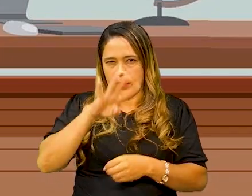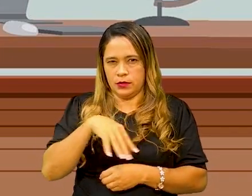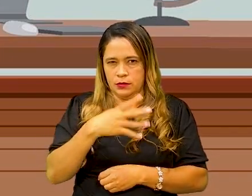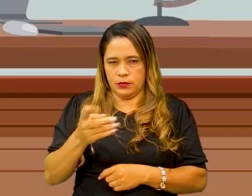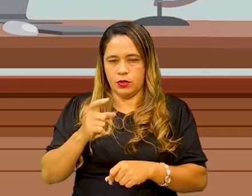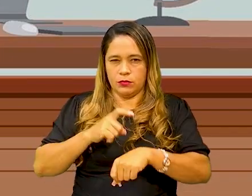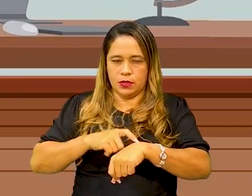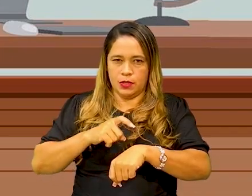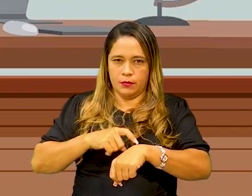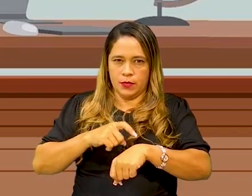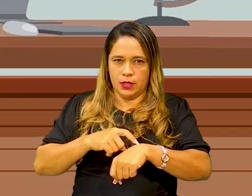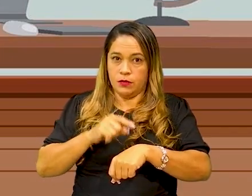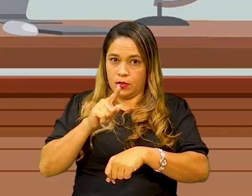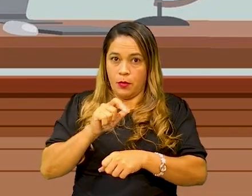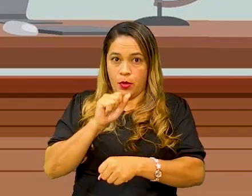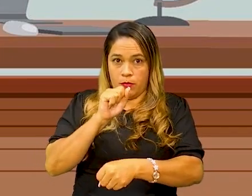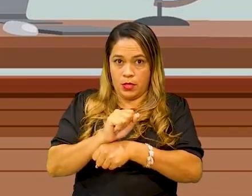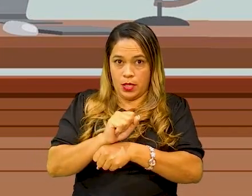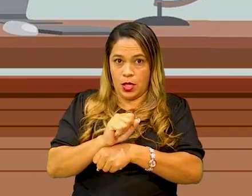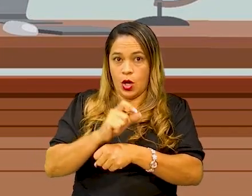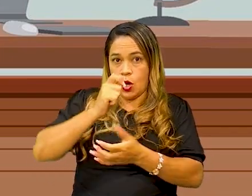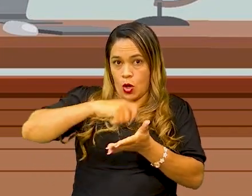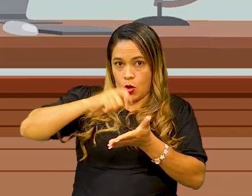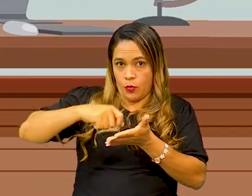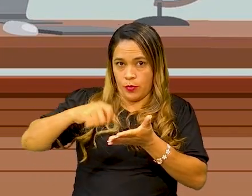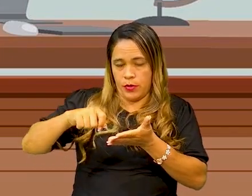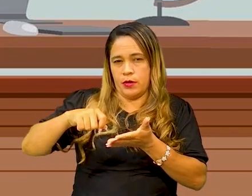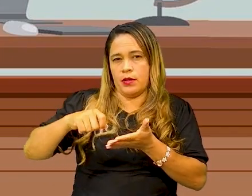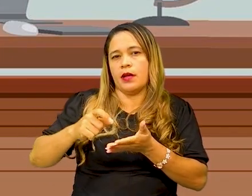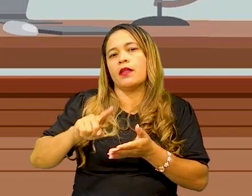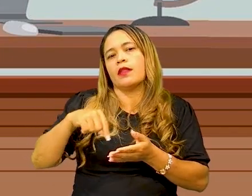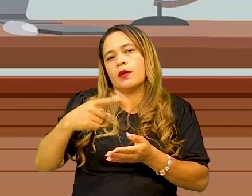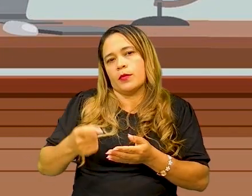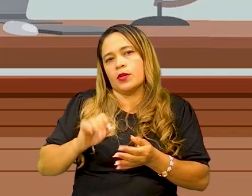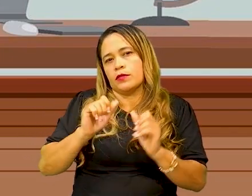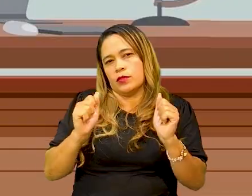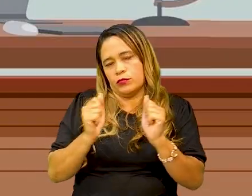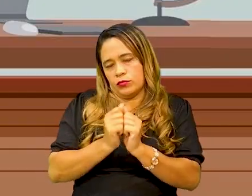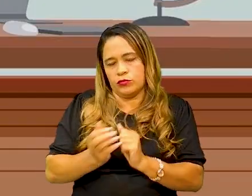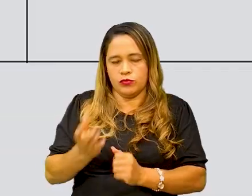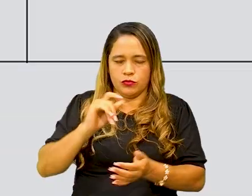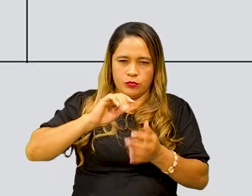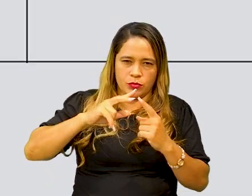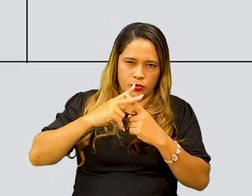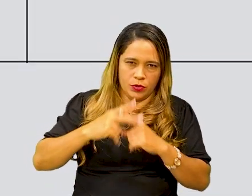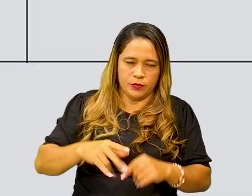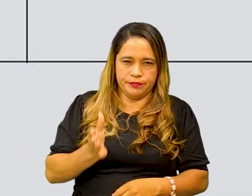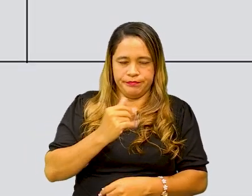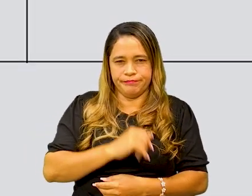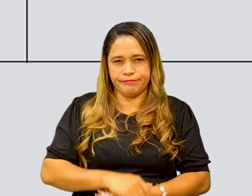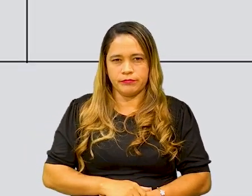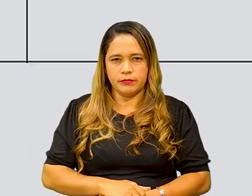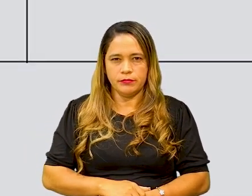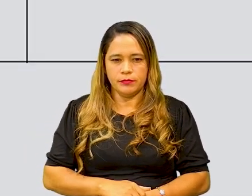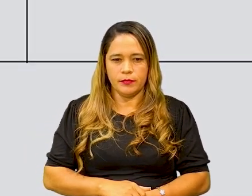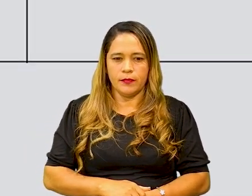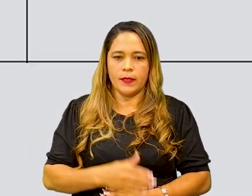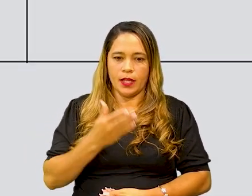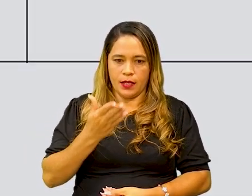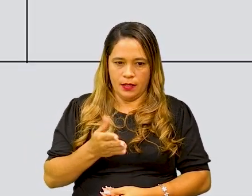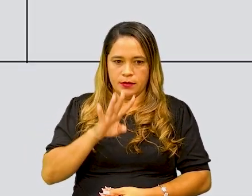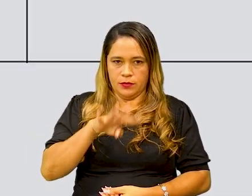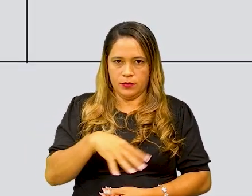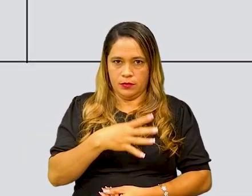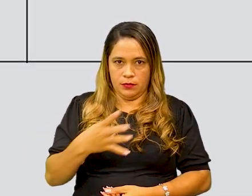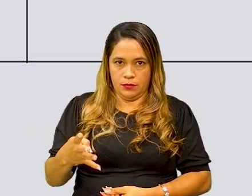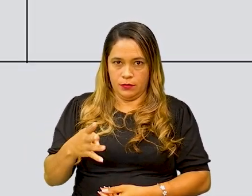uma pausa nesse vídeo, copiar esse quadrinho e a gente começar o preenchimento conjunto. Vamos comigo? Bora lá então. Esse é o quadrinho, você